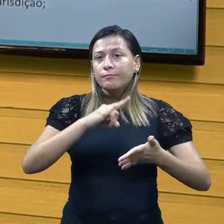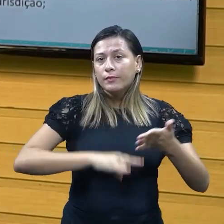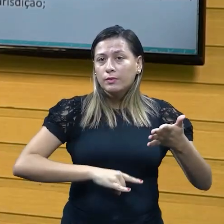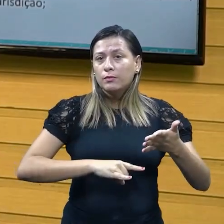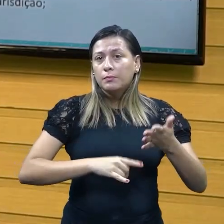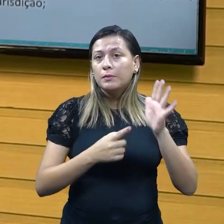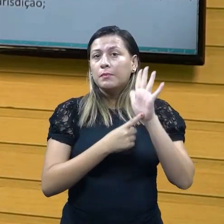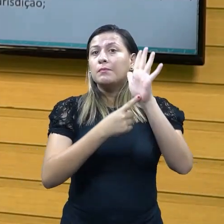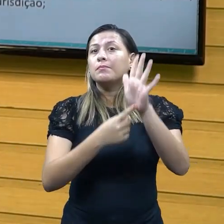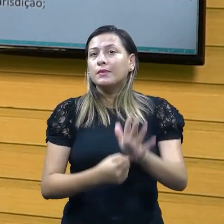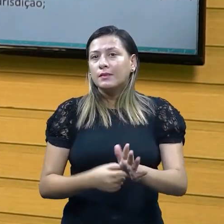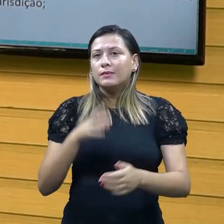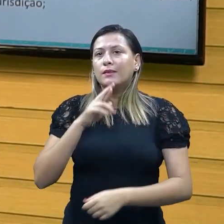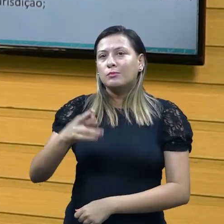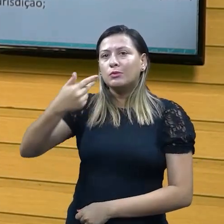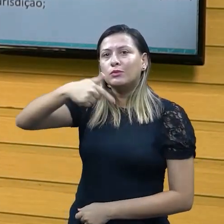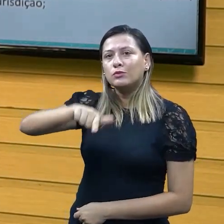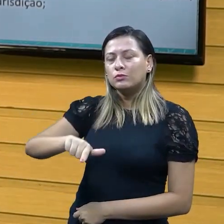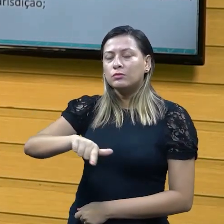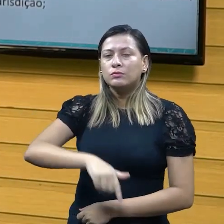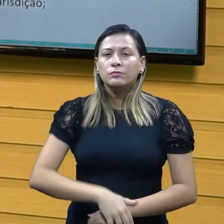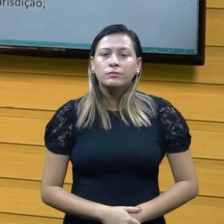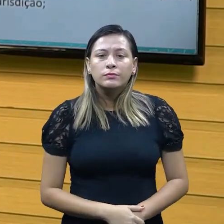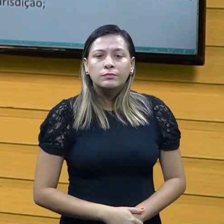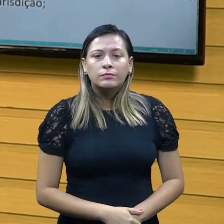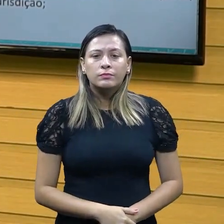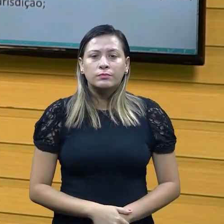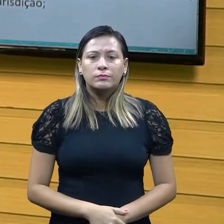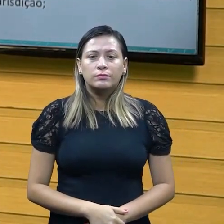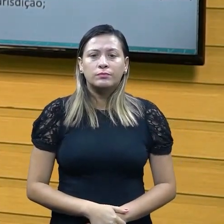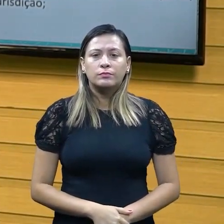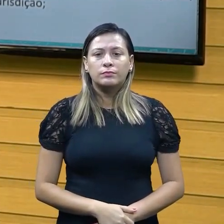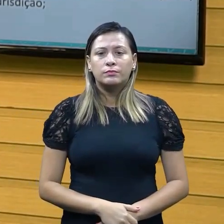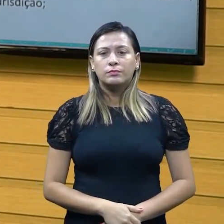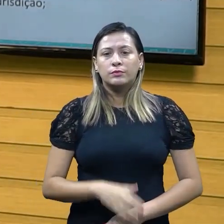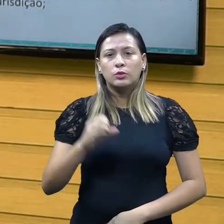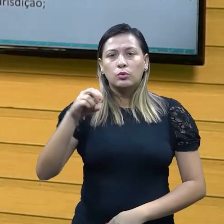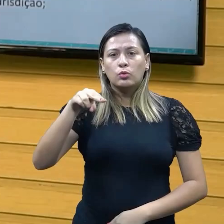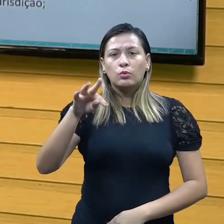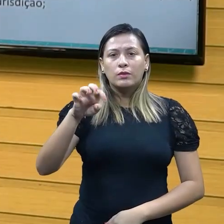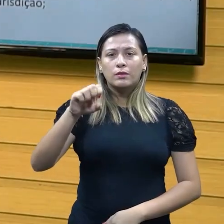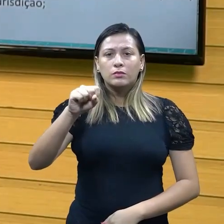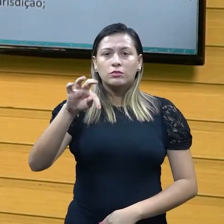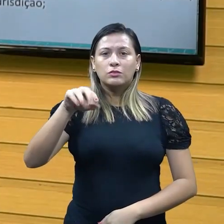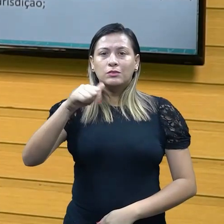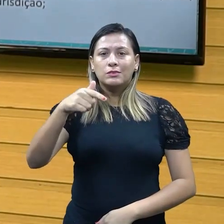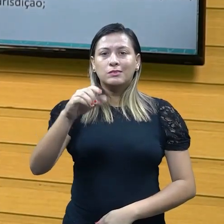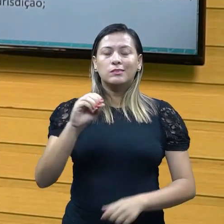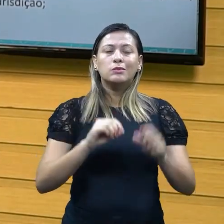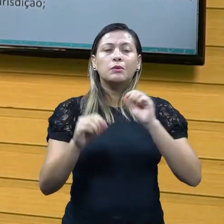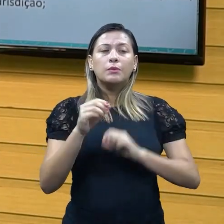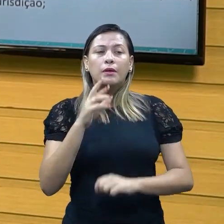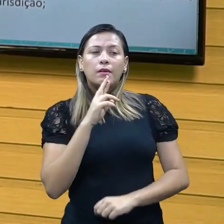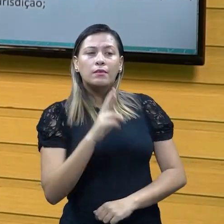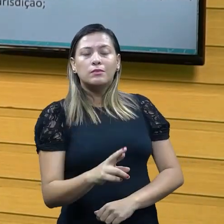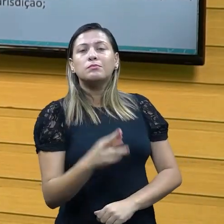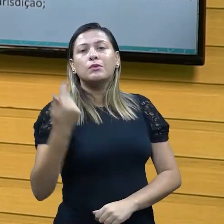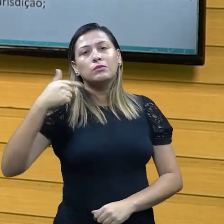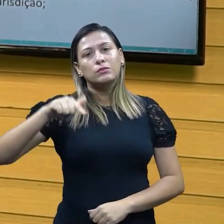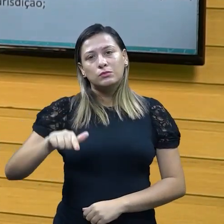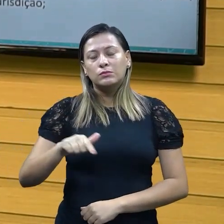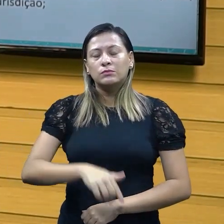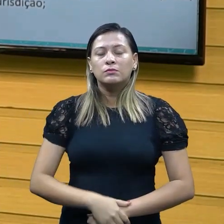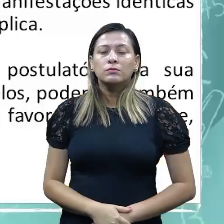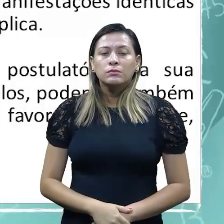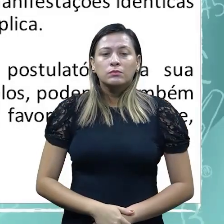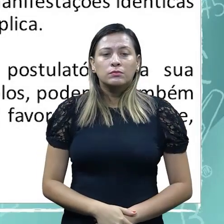réplica. Réplica à contestação, tá? E a réplica à contestação é a resposta do autor pela defesa do